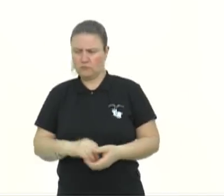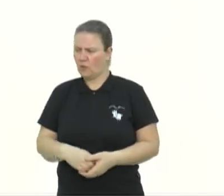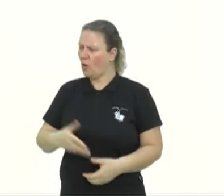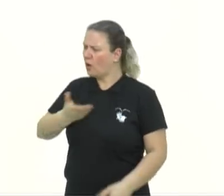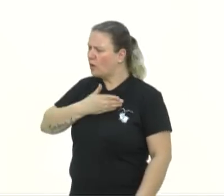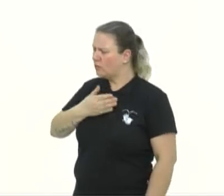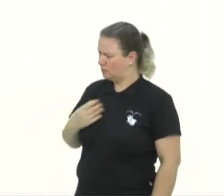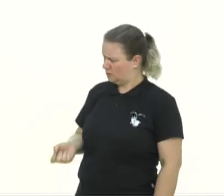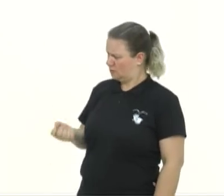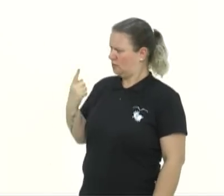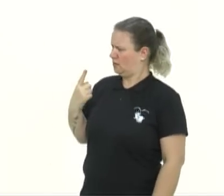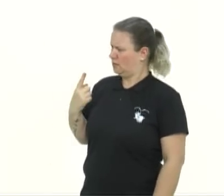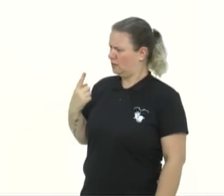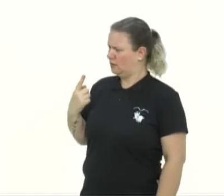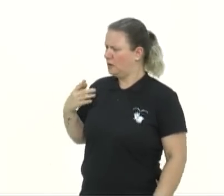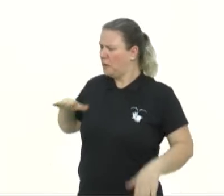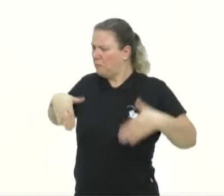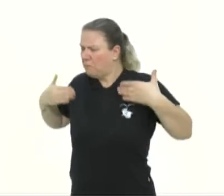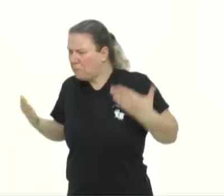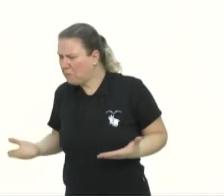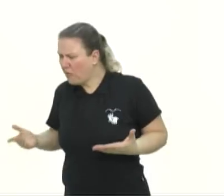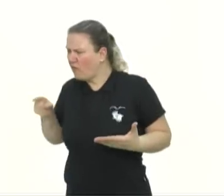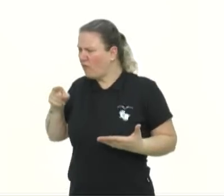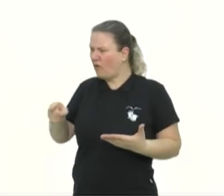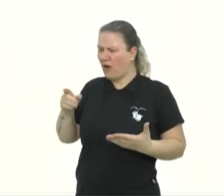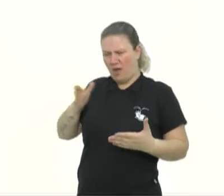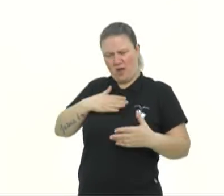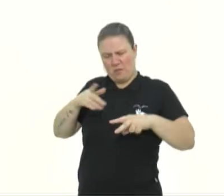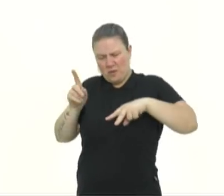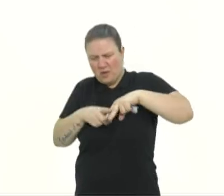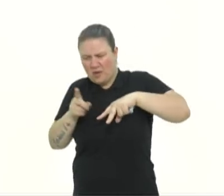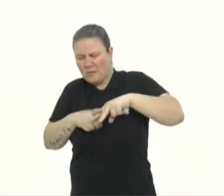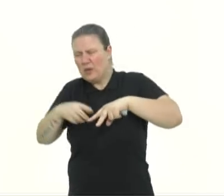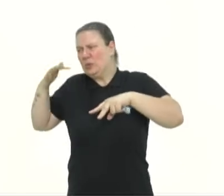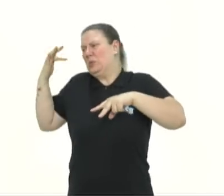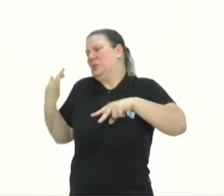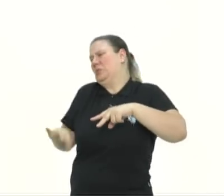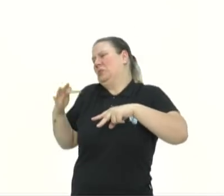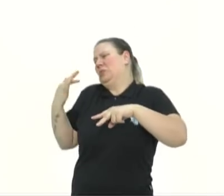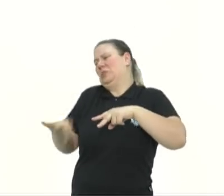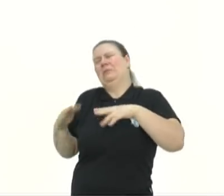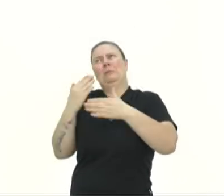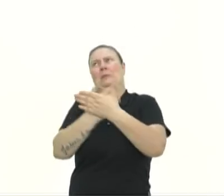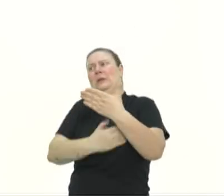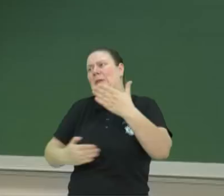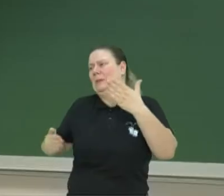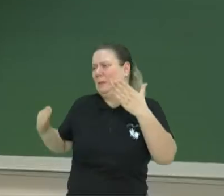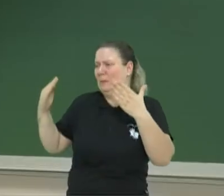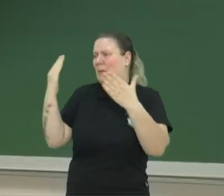estranhou. Mas, compadre, a minha perna doeu demais da conta